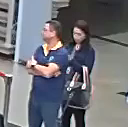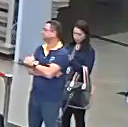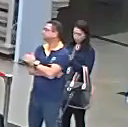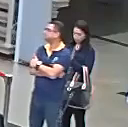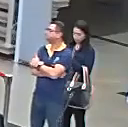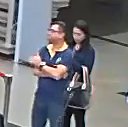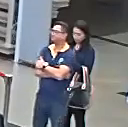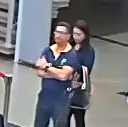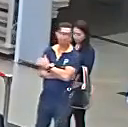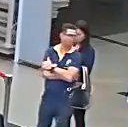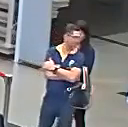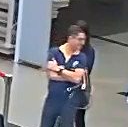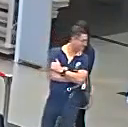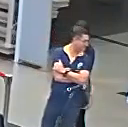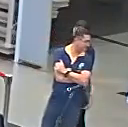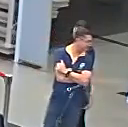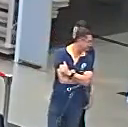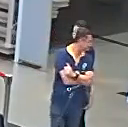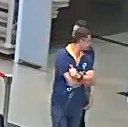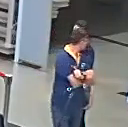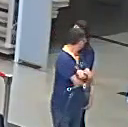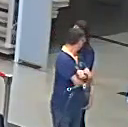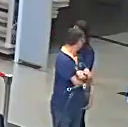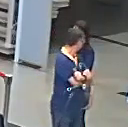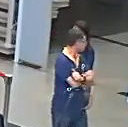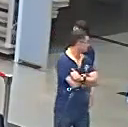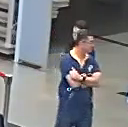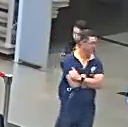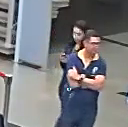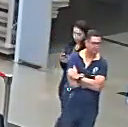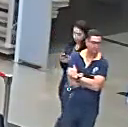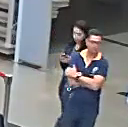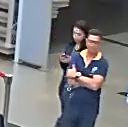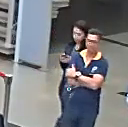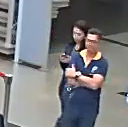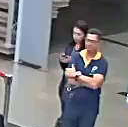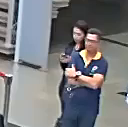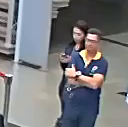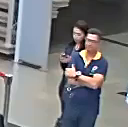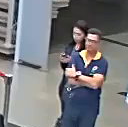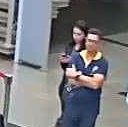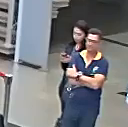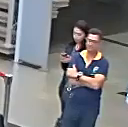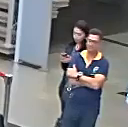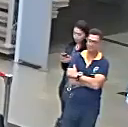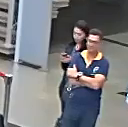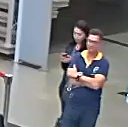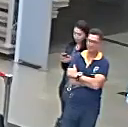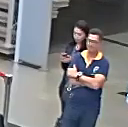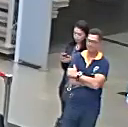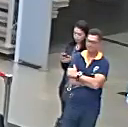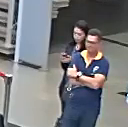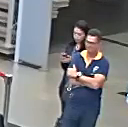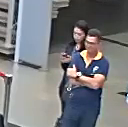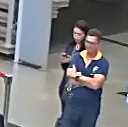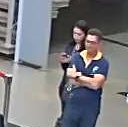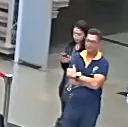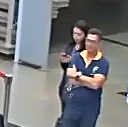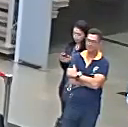deputado ou um empresário ficar no lugar nosso ele não vai passar o constrangimento nosso porque ele tem um carro particular e tem um